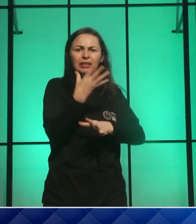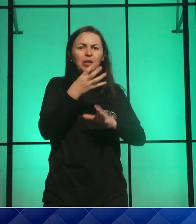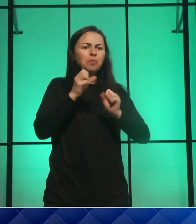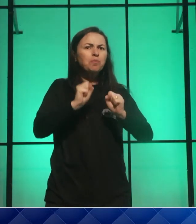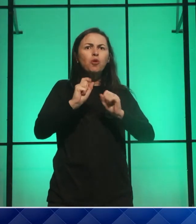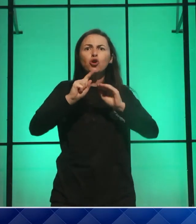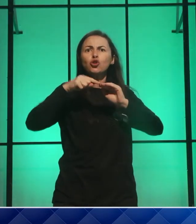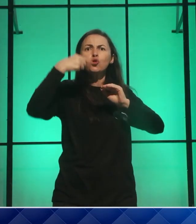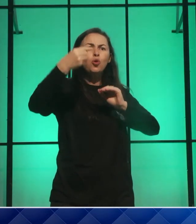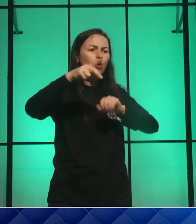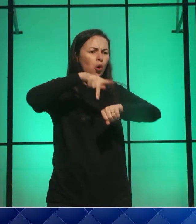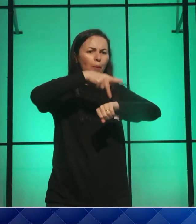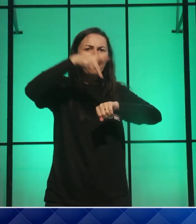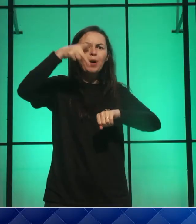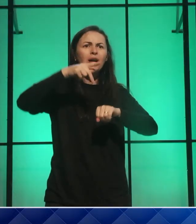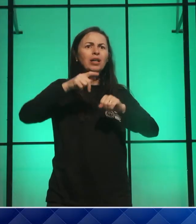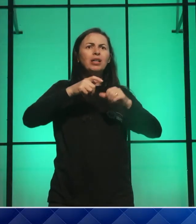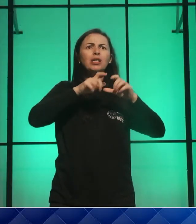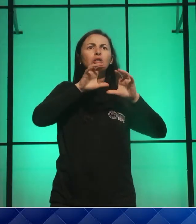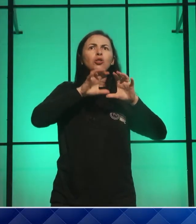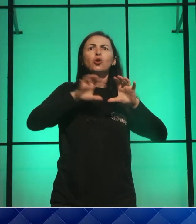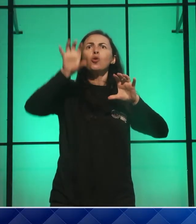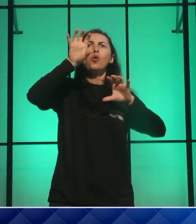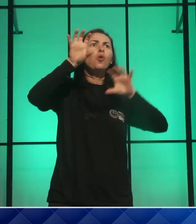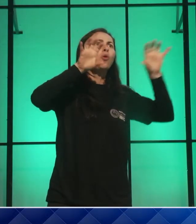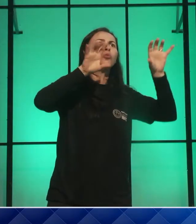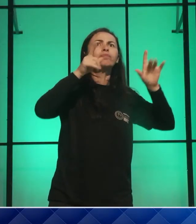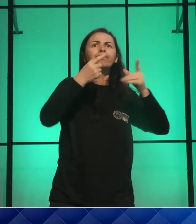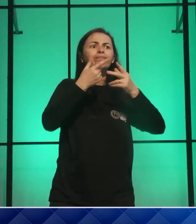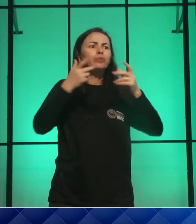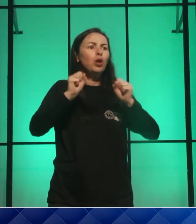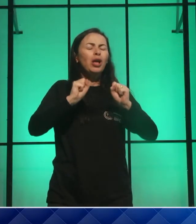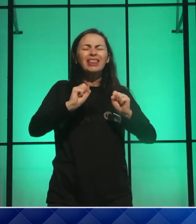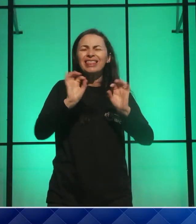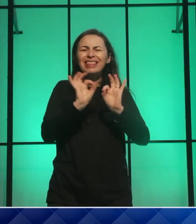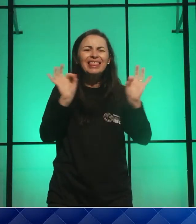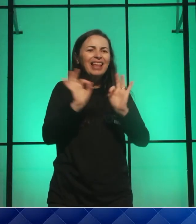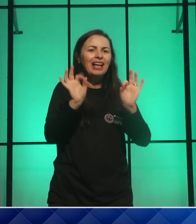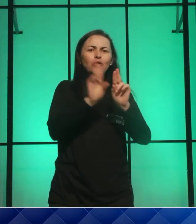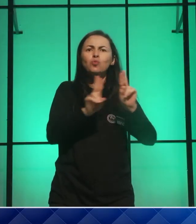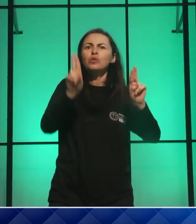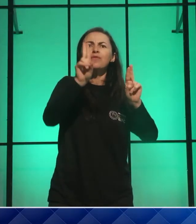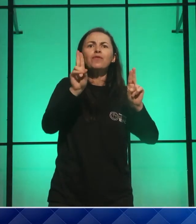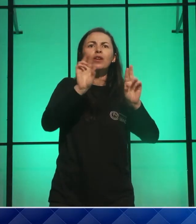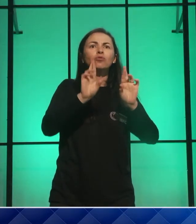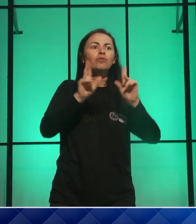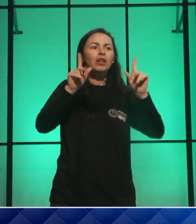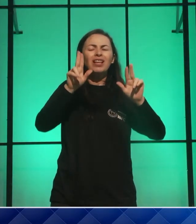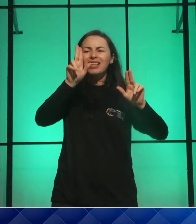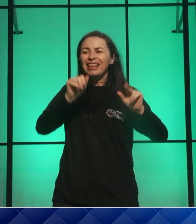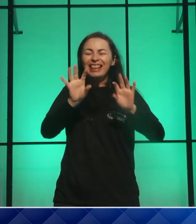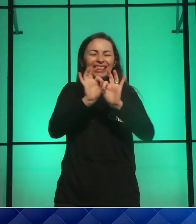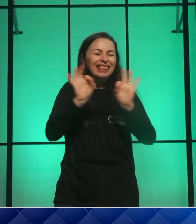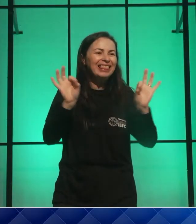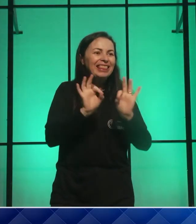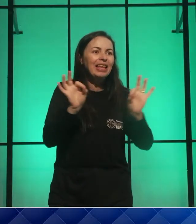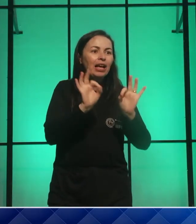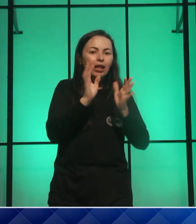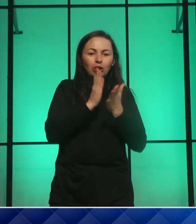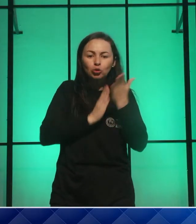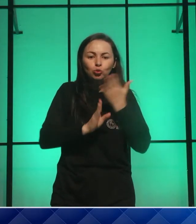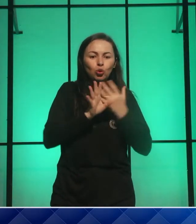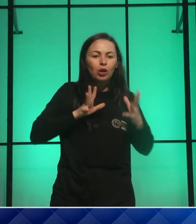outro país, em outro planeta, em outro universo, em outra galáxia, nada em toda a